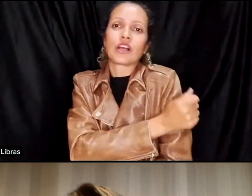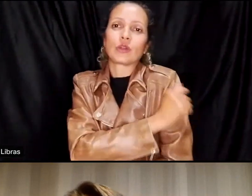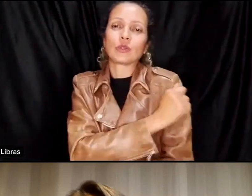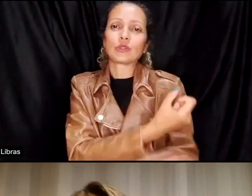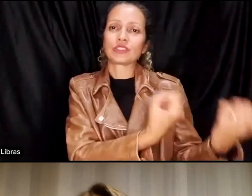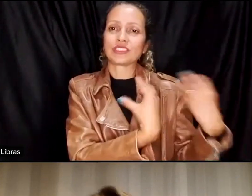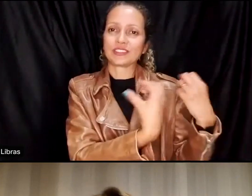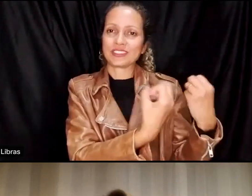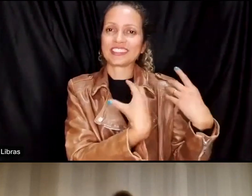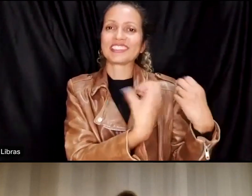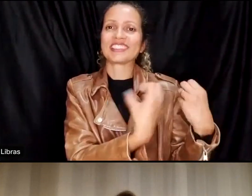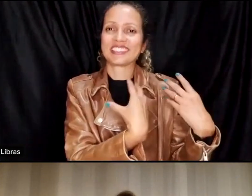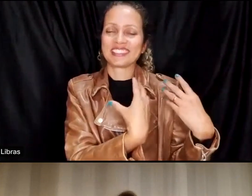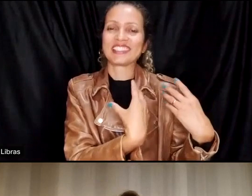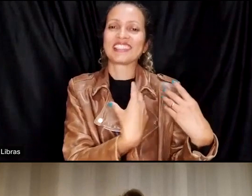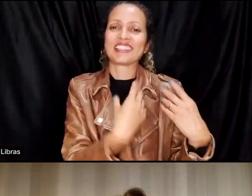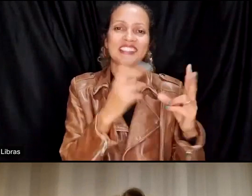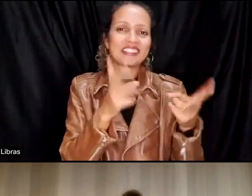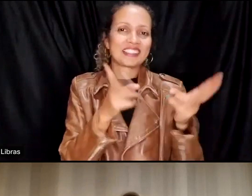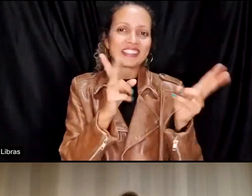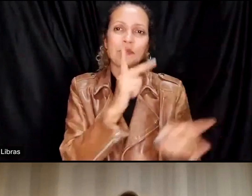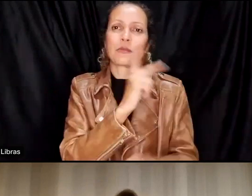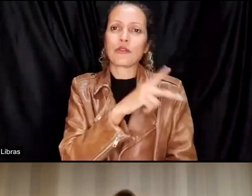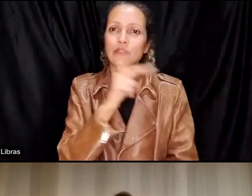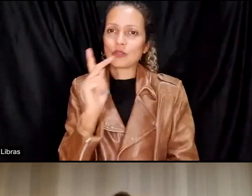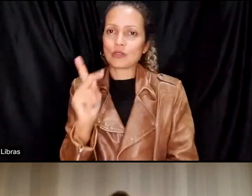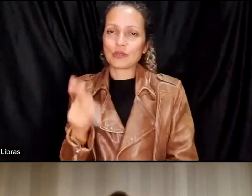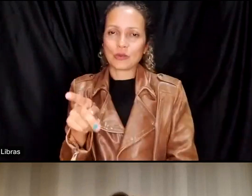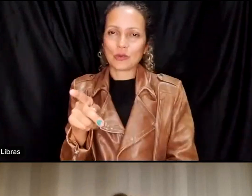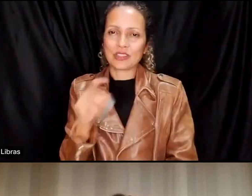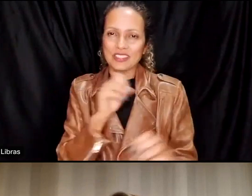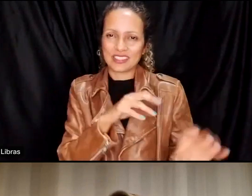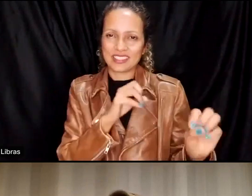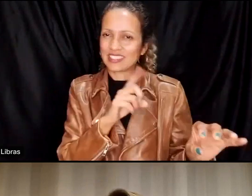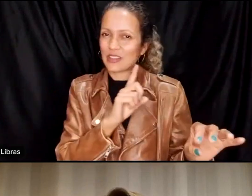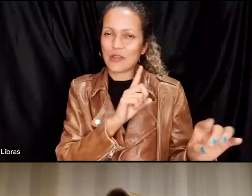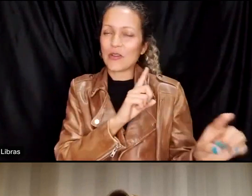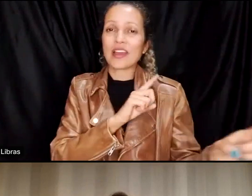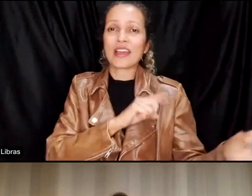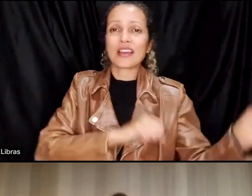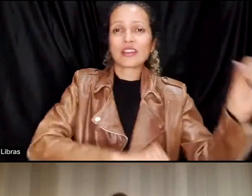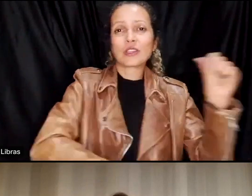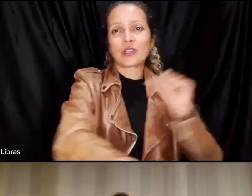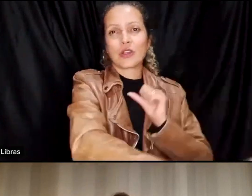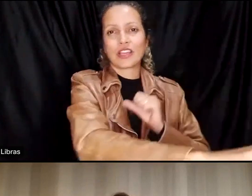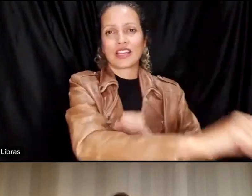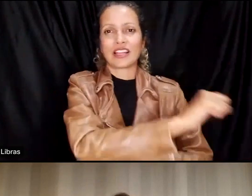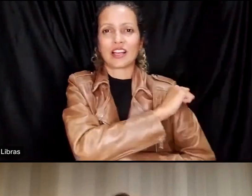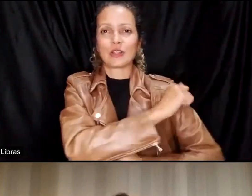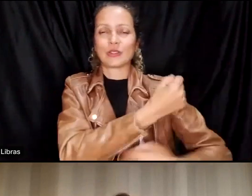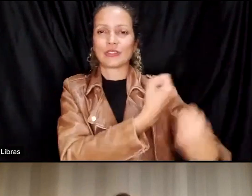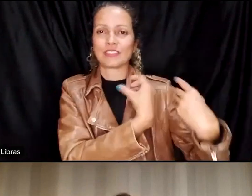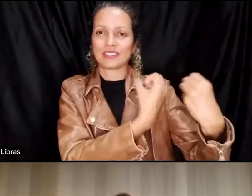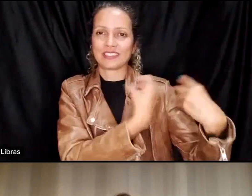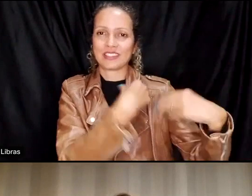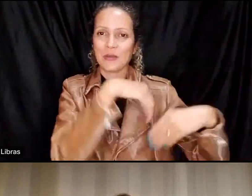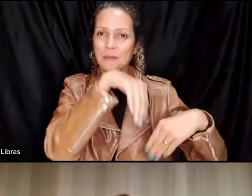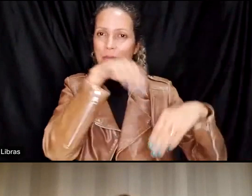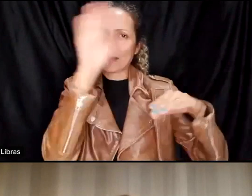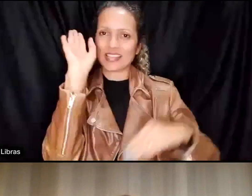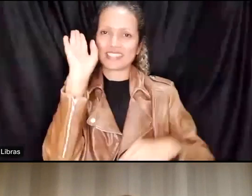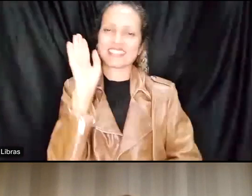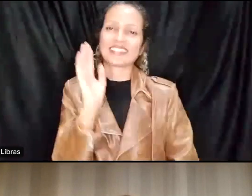Eu sempre falo que eles me ensinaram mais do que eu ensinei a eles. Sim. E a gente sempre está aprendendo.